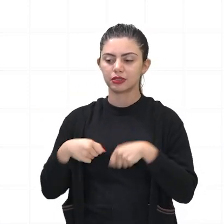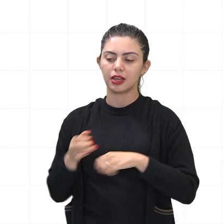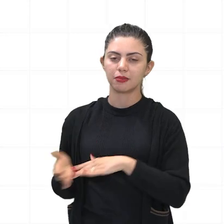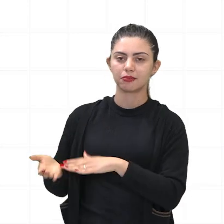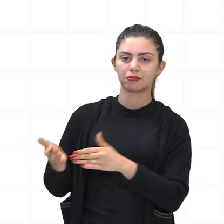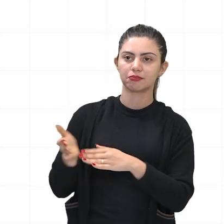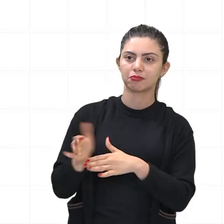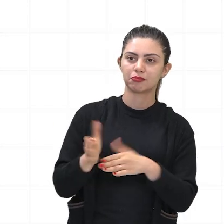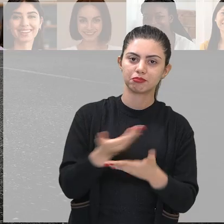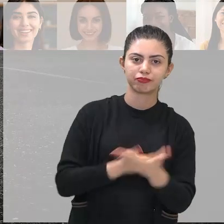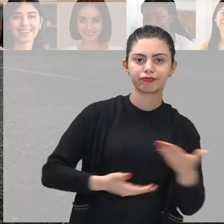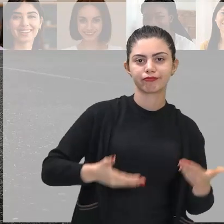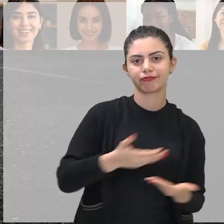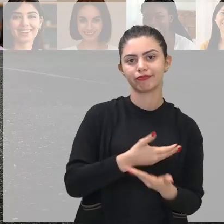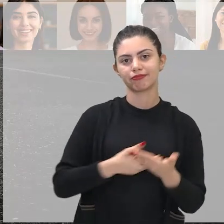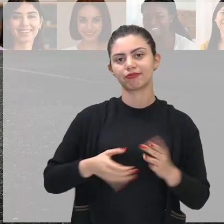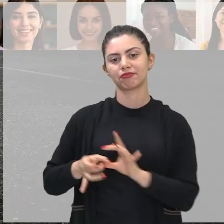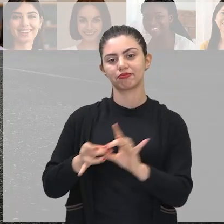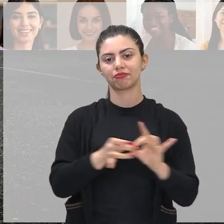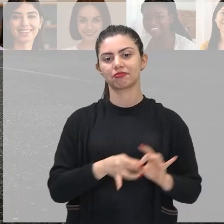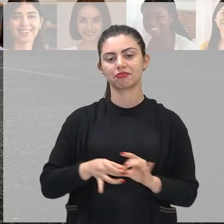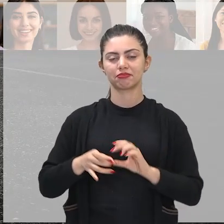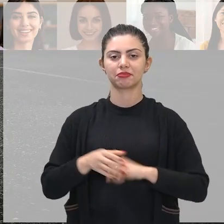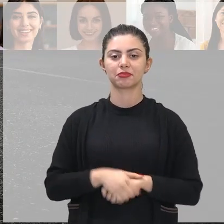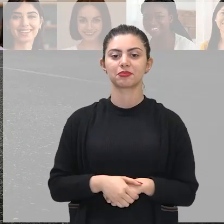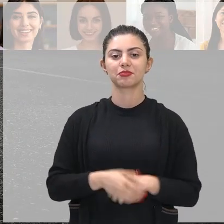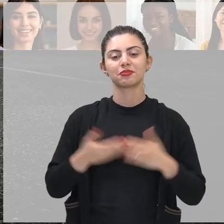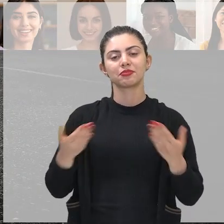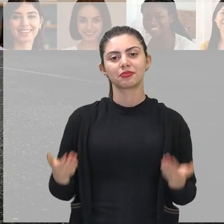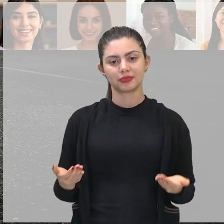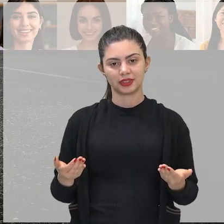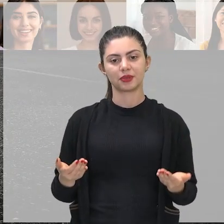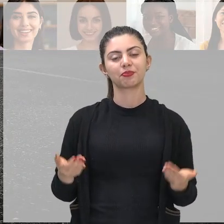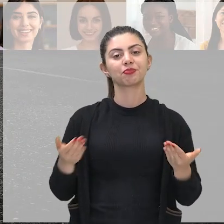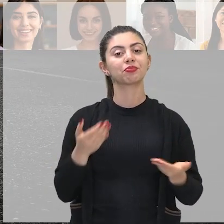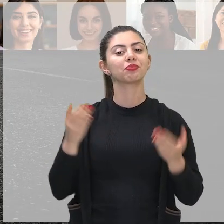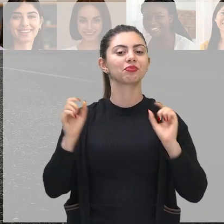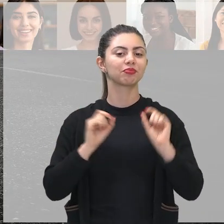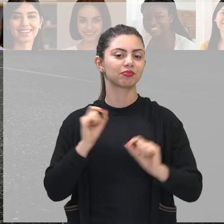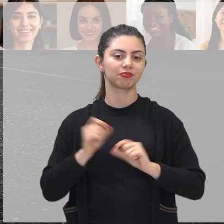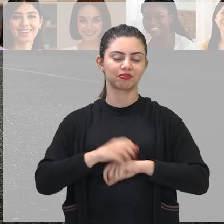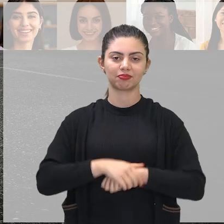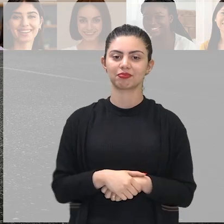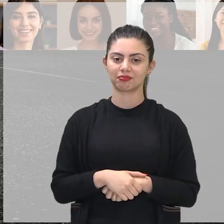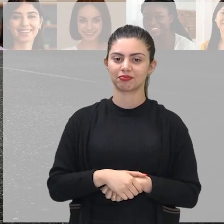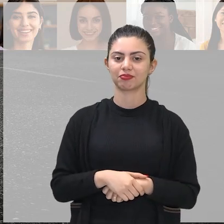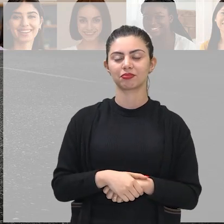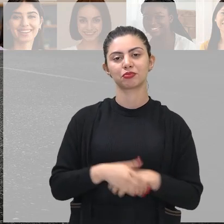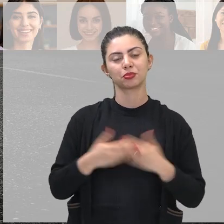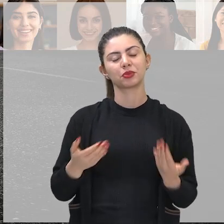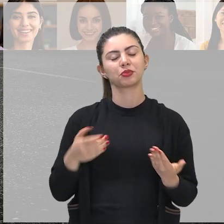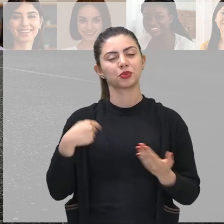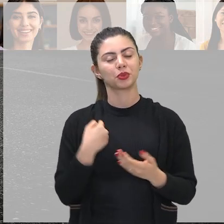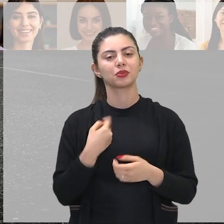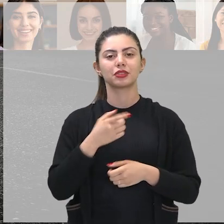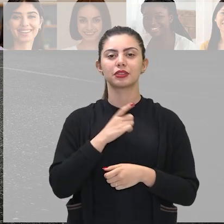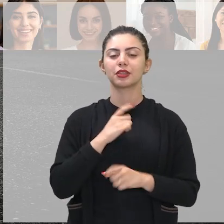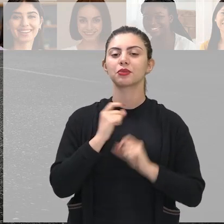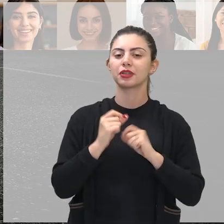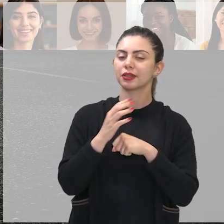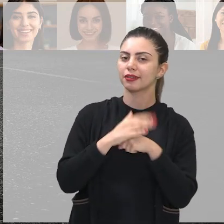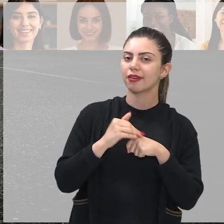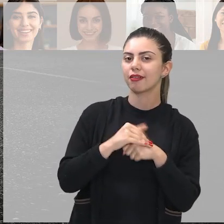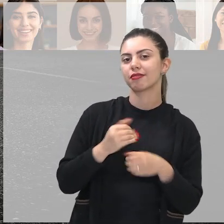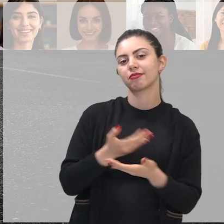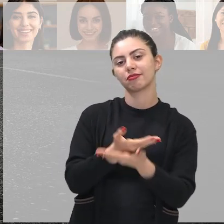inundam o mundo. Então, fica a nossa nosso carinho, a